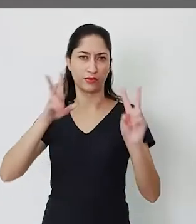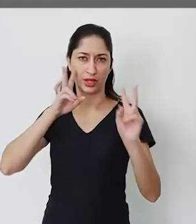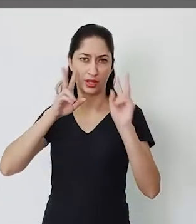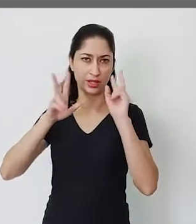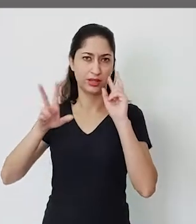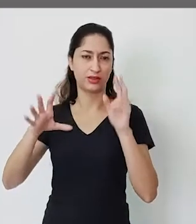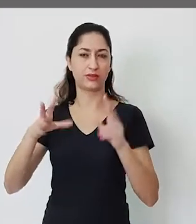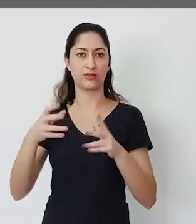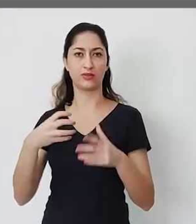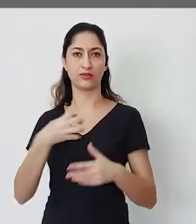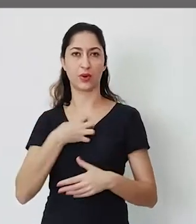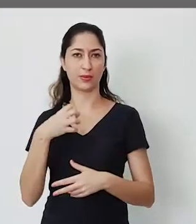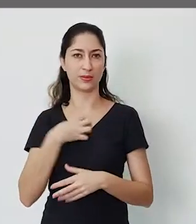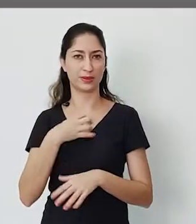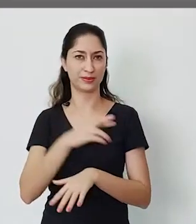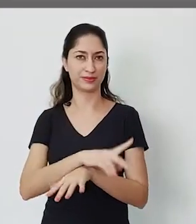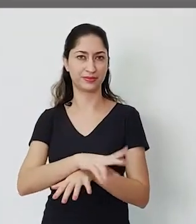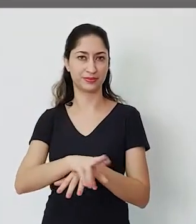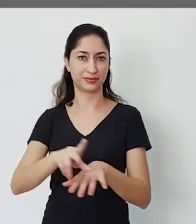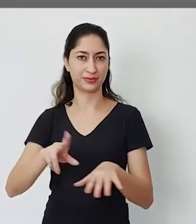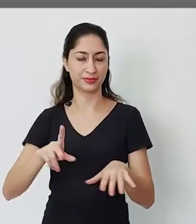Ó, sem briga, hein? Vou